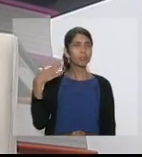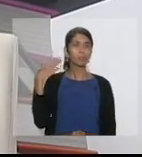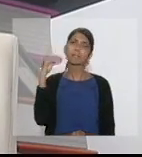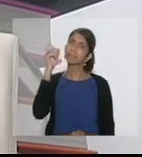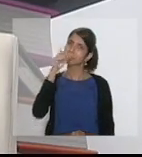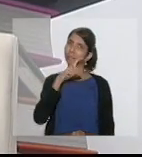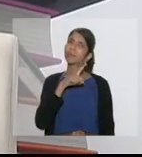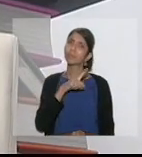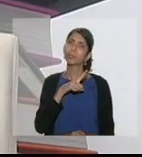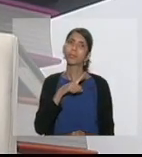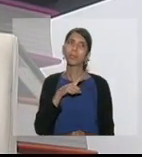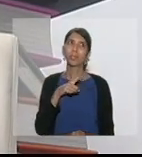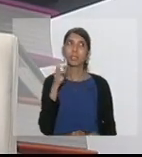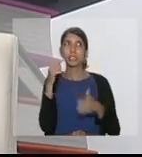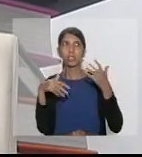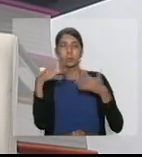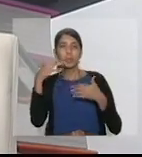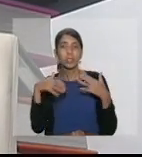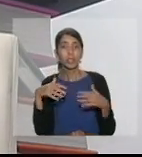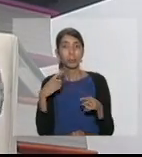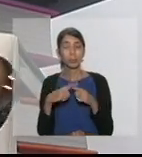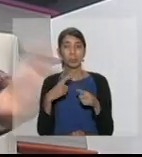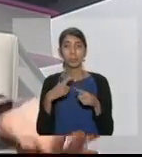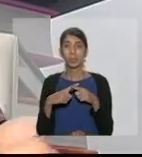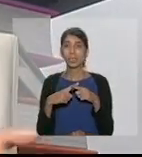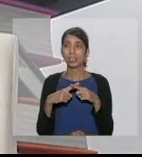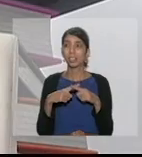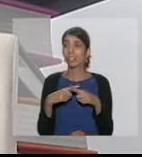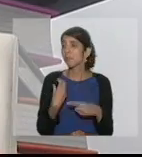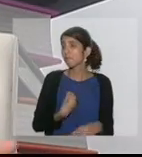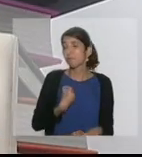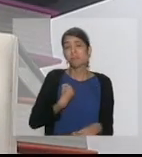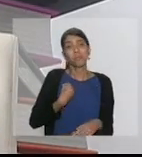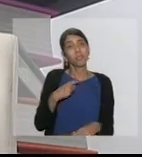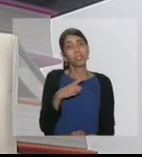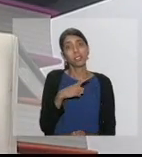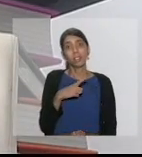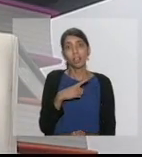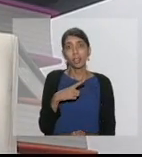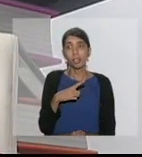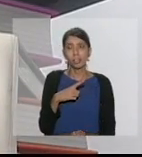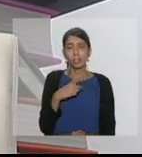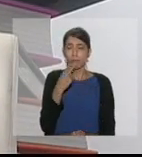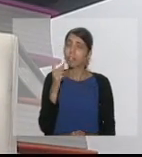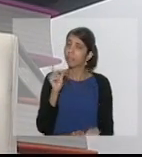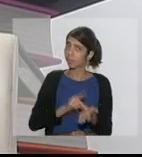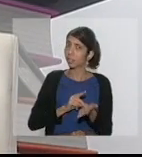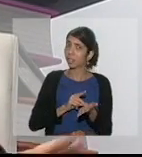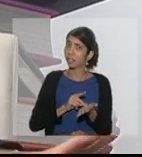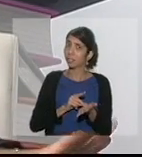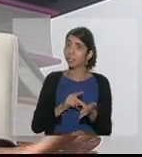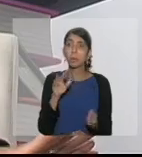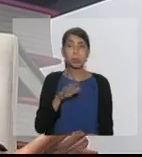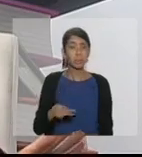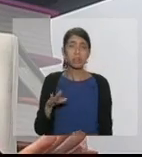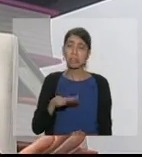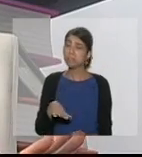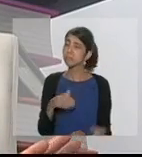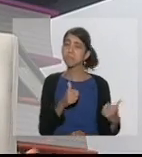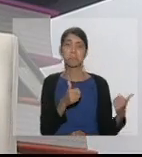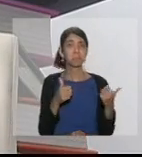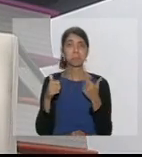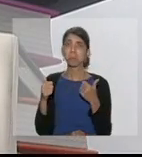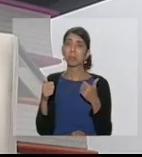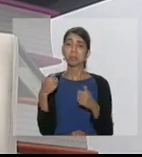muito difícil mensurar isso, Dani, porque você simplesmente viveu. E eu tenho que ser franca. Eu fui uma criança bem resolvida,